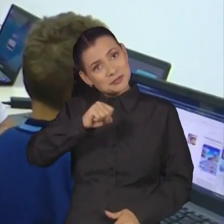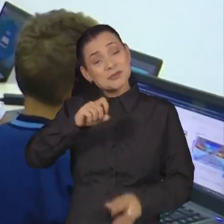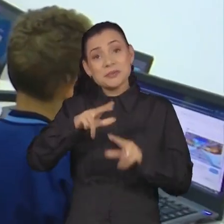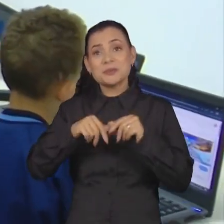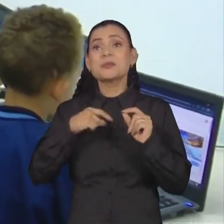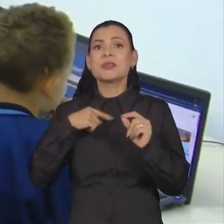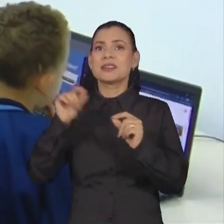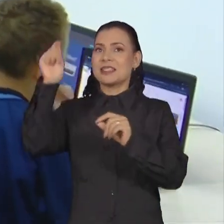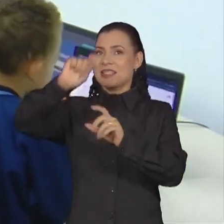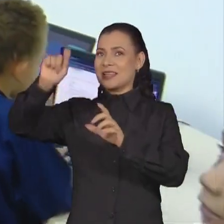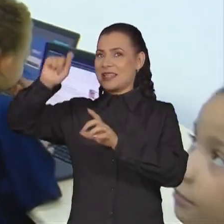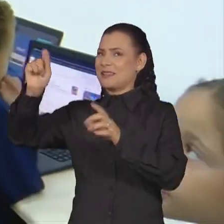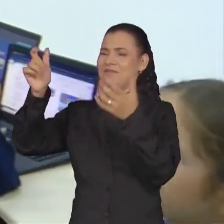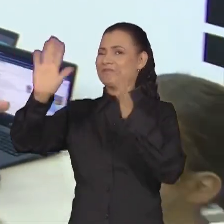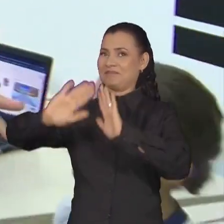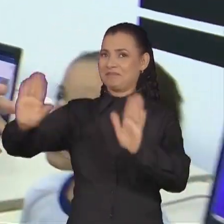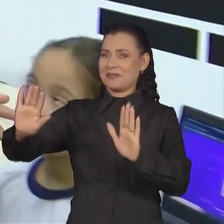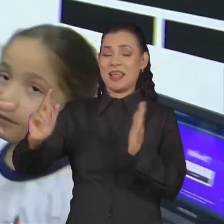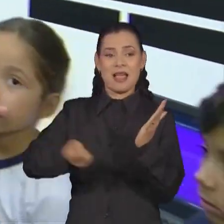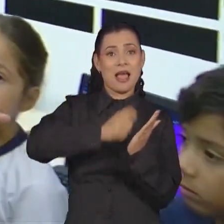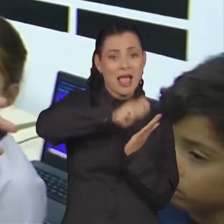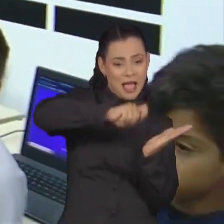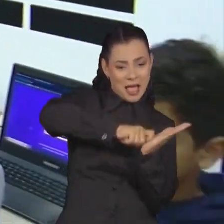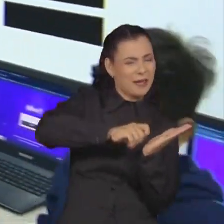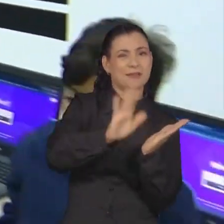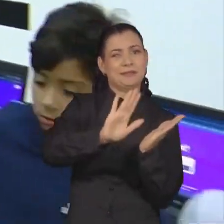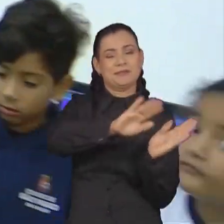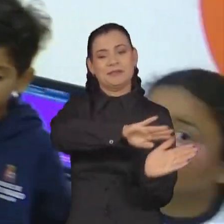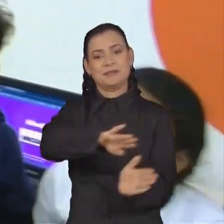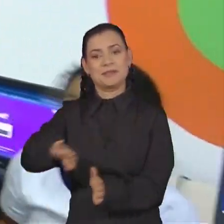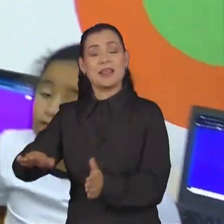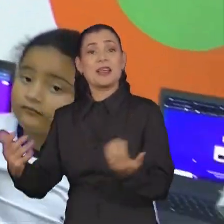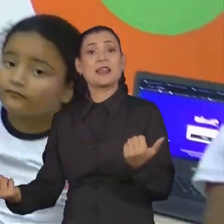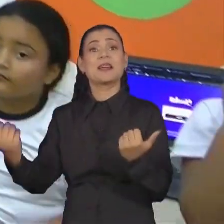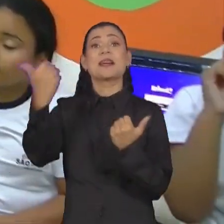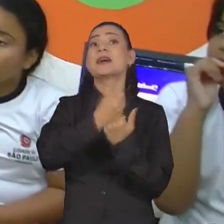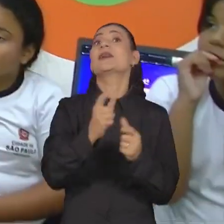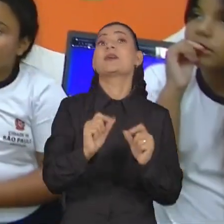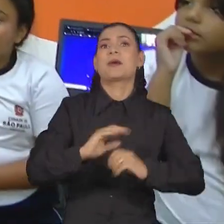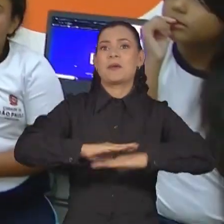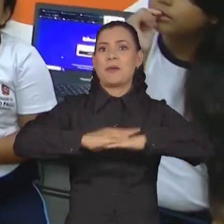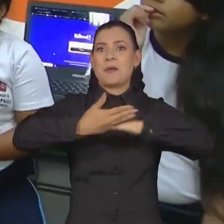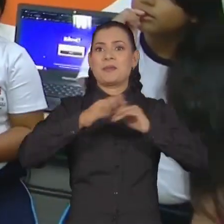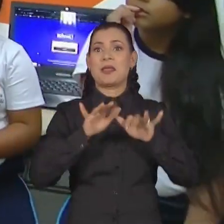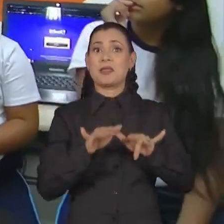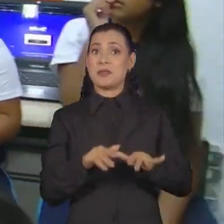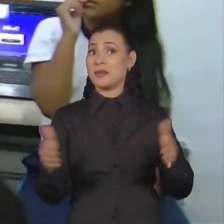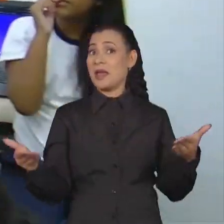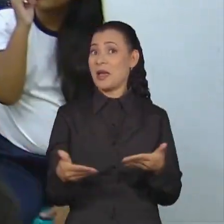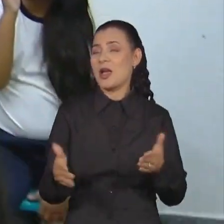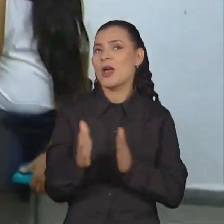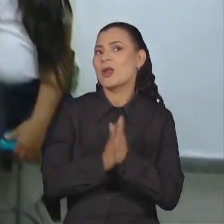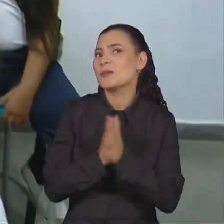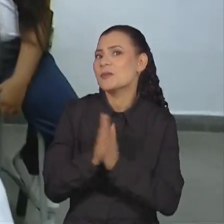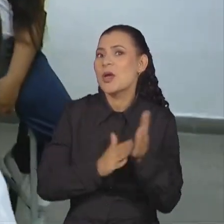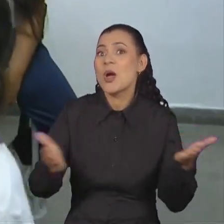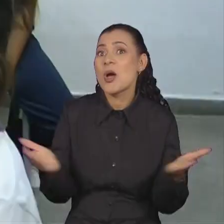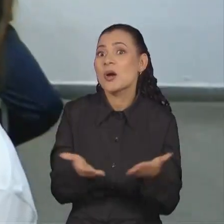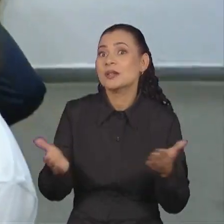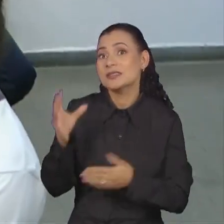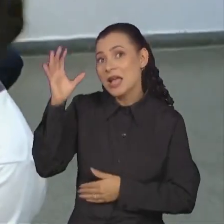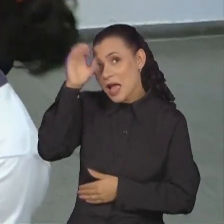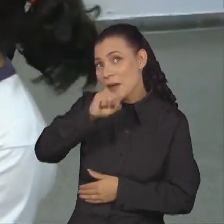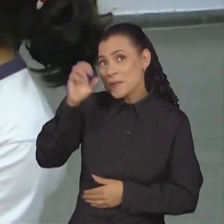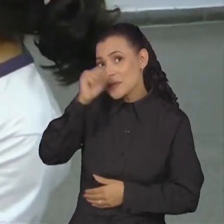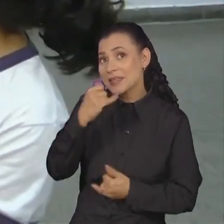lousa descansou, os cadernos estão fechados. Quem assumiu o controle foram os computadores. E hoje, aprender teve